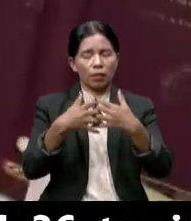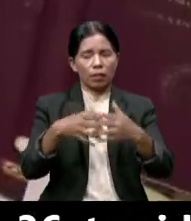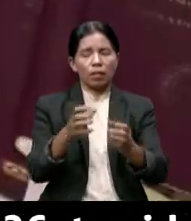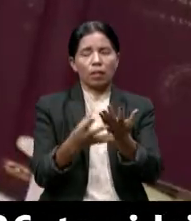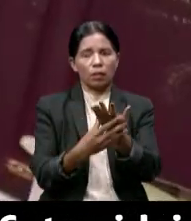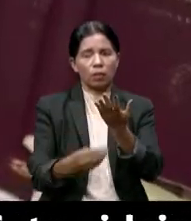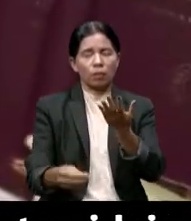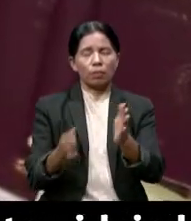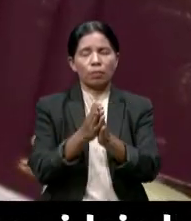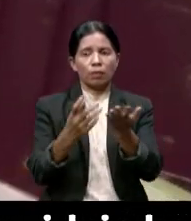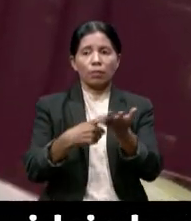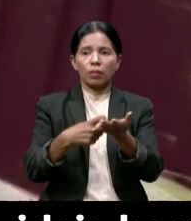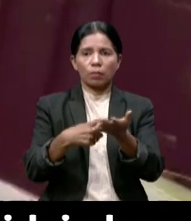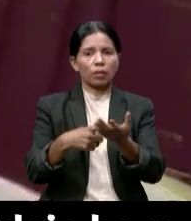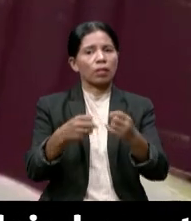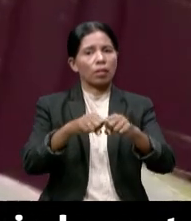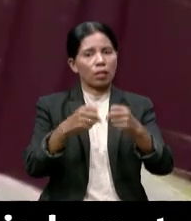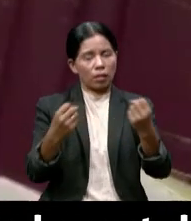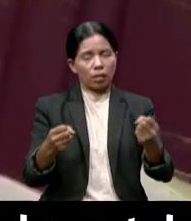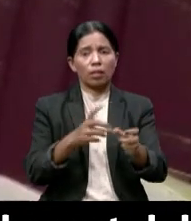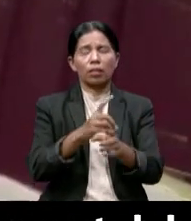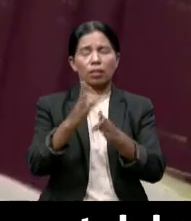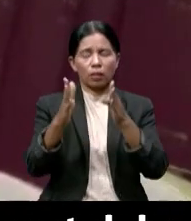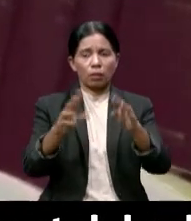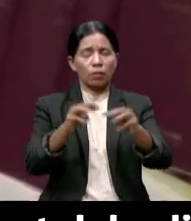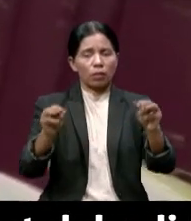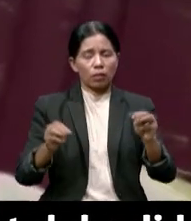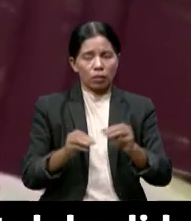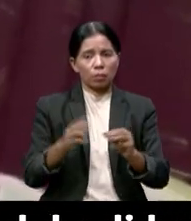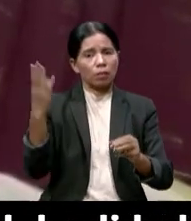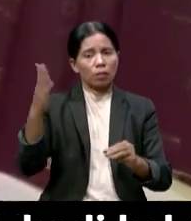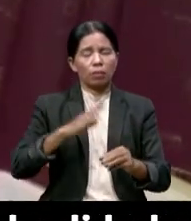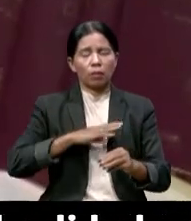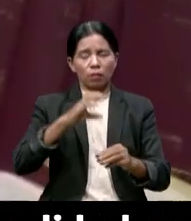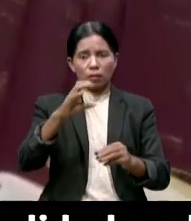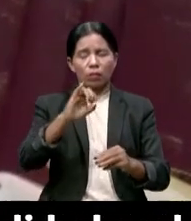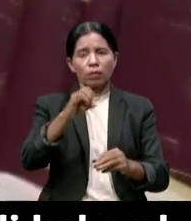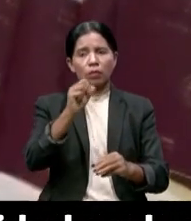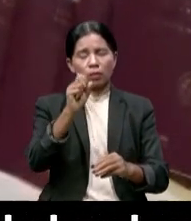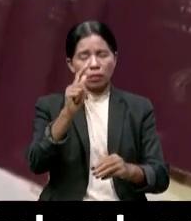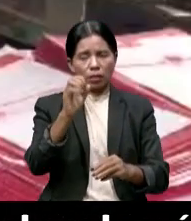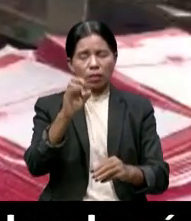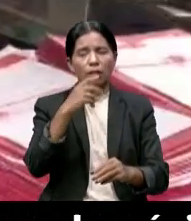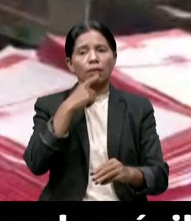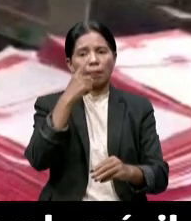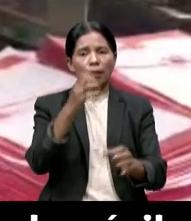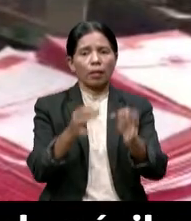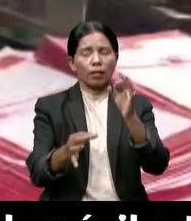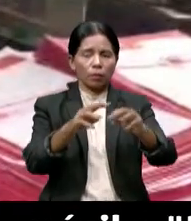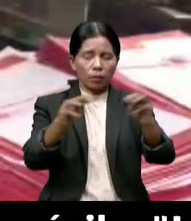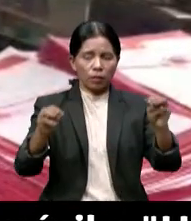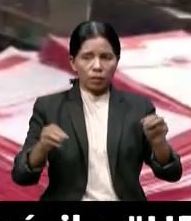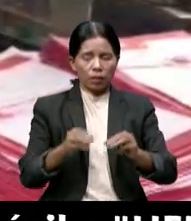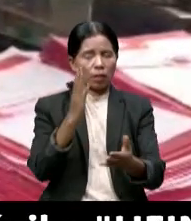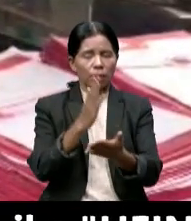pasaporte nacional avariado. Diretora Serviço Municipal Conservatório Registro Notariado Baucau, Justina das Neves Mendonça Hateten, mas que a município